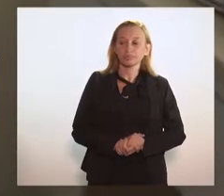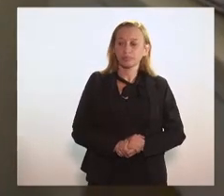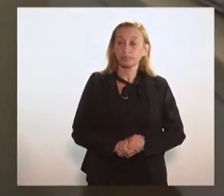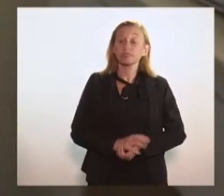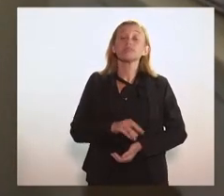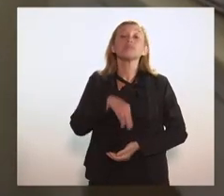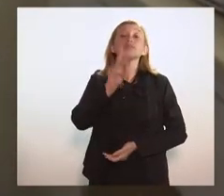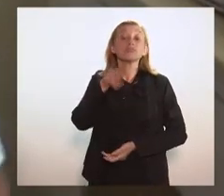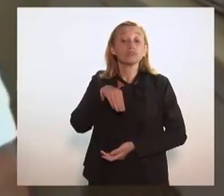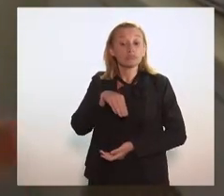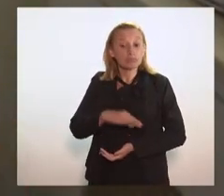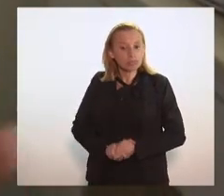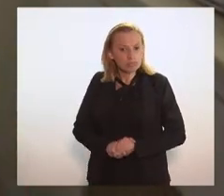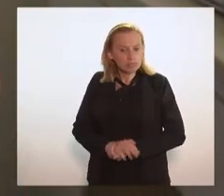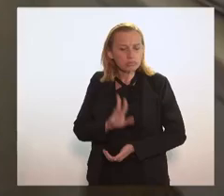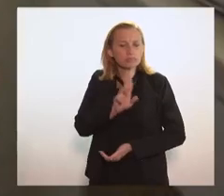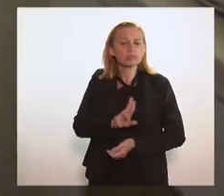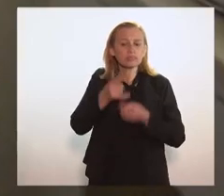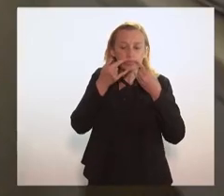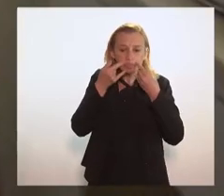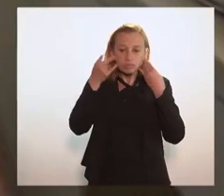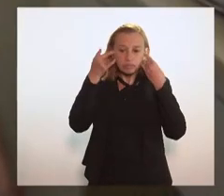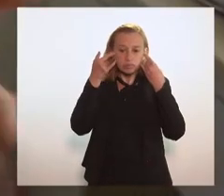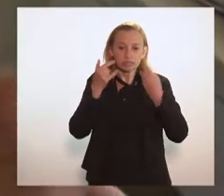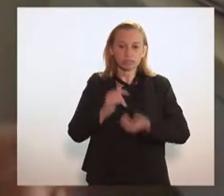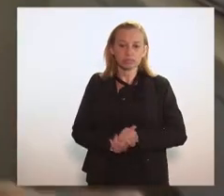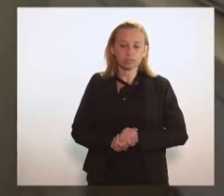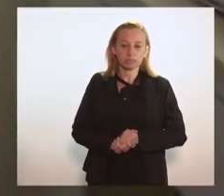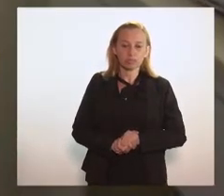quem usa máscara é